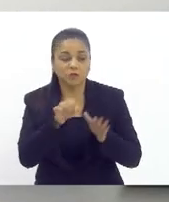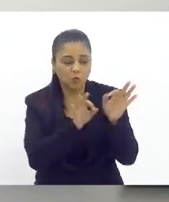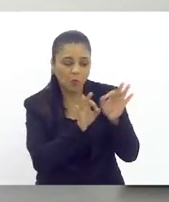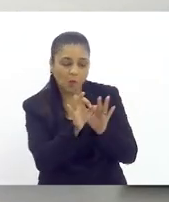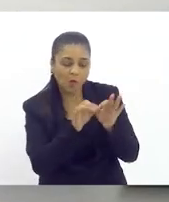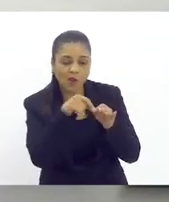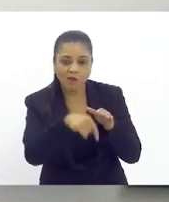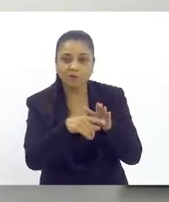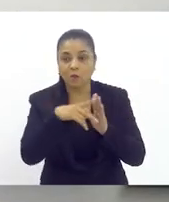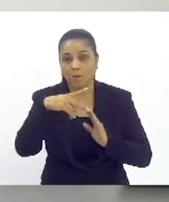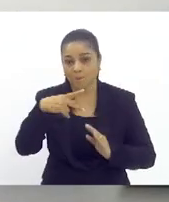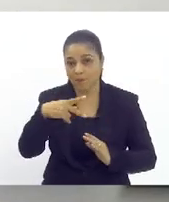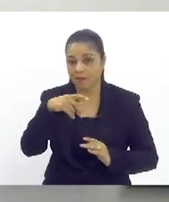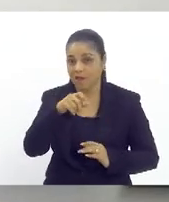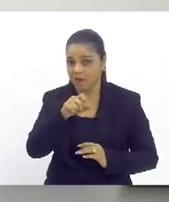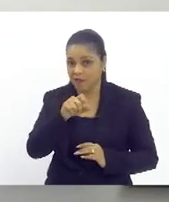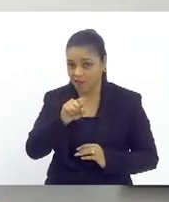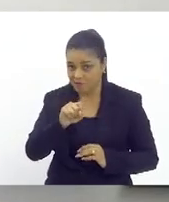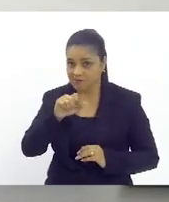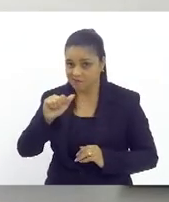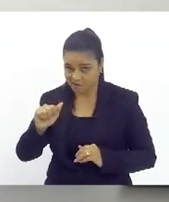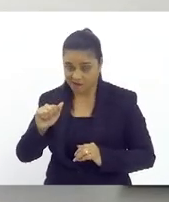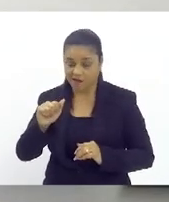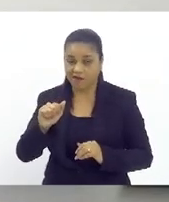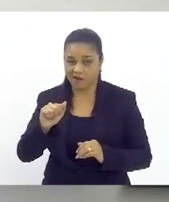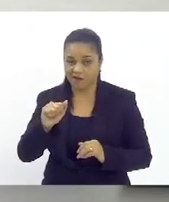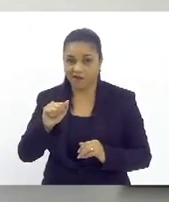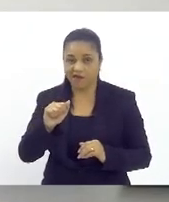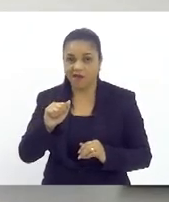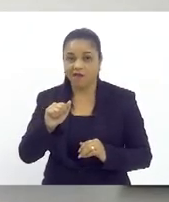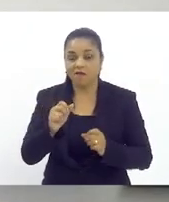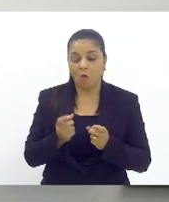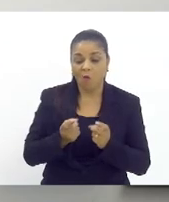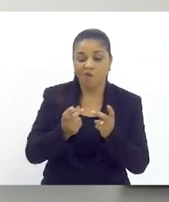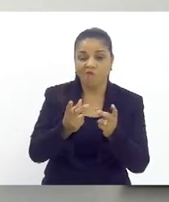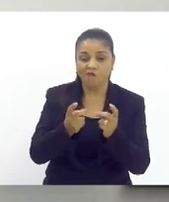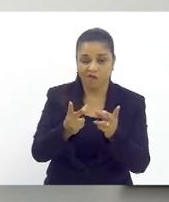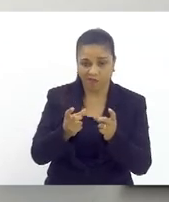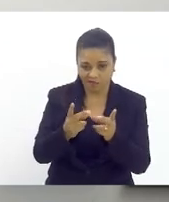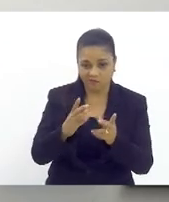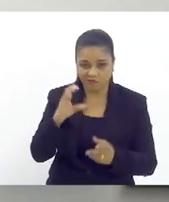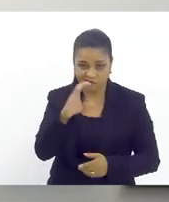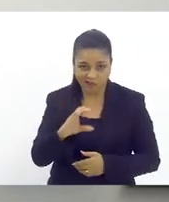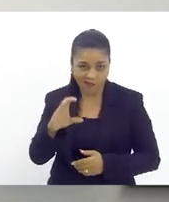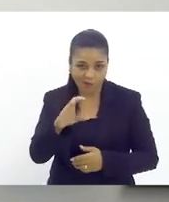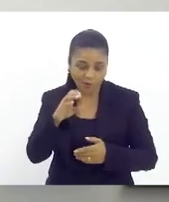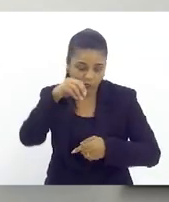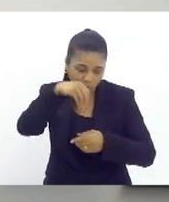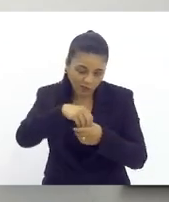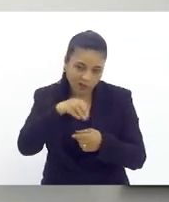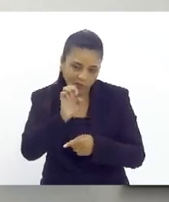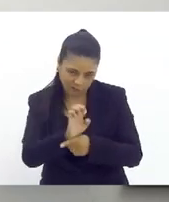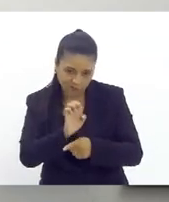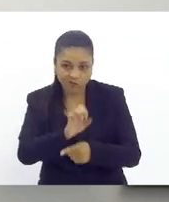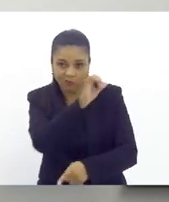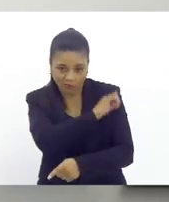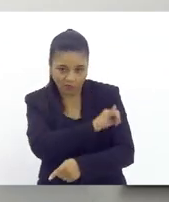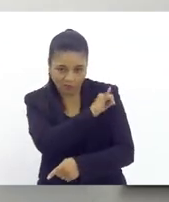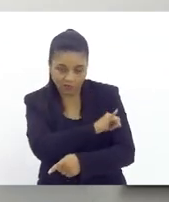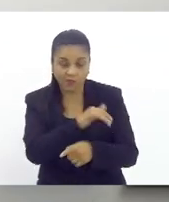de PSA ou de um programa de venda de crédito de carbono né dentro do estado com talvez